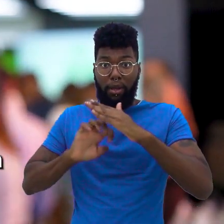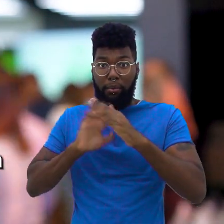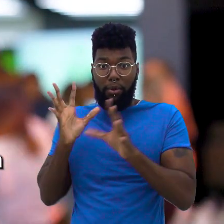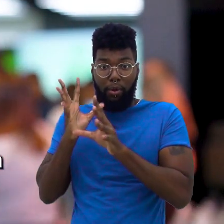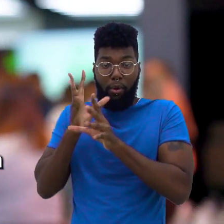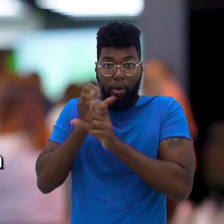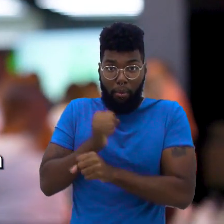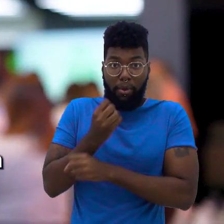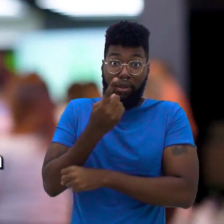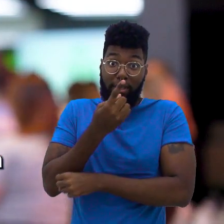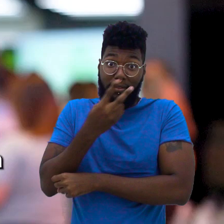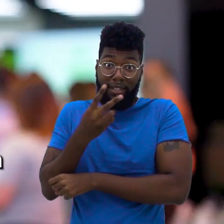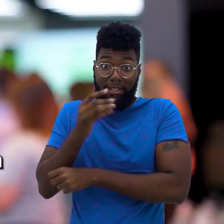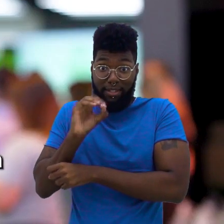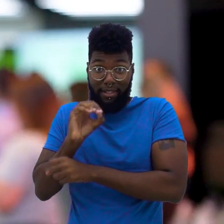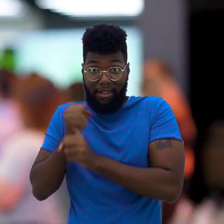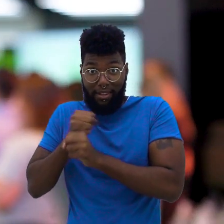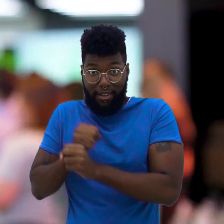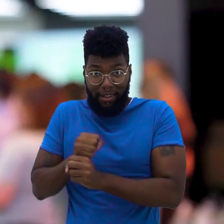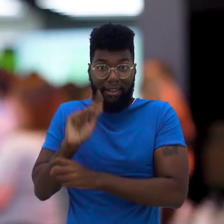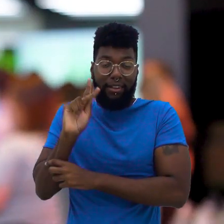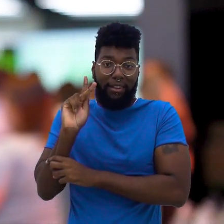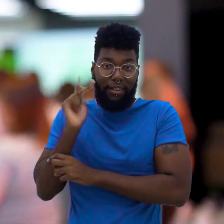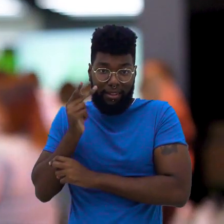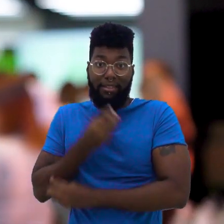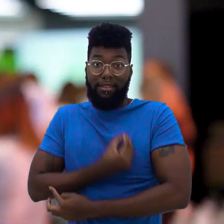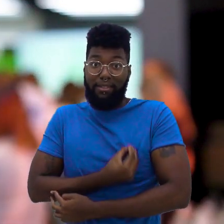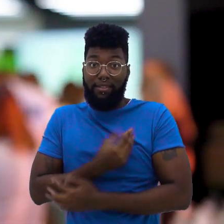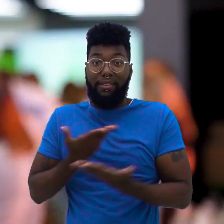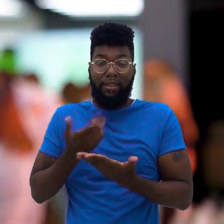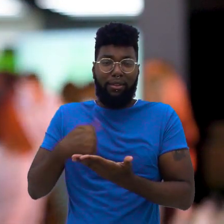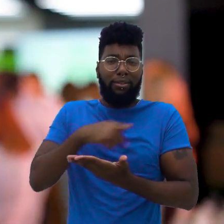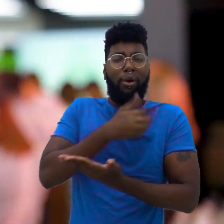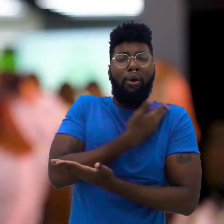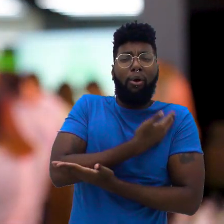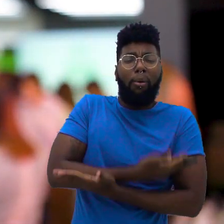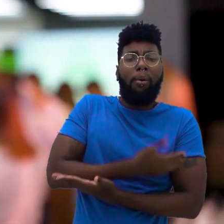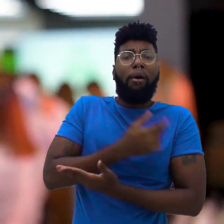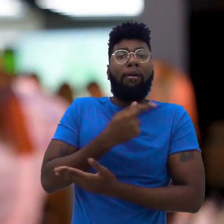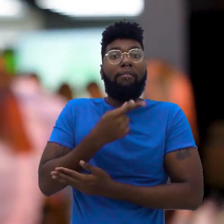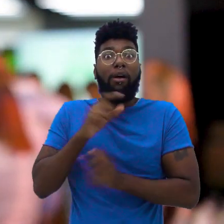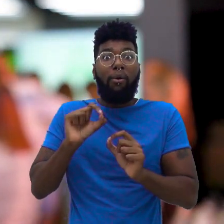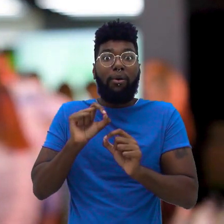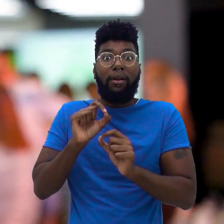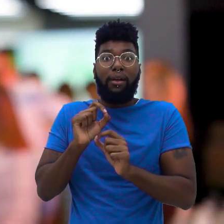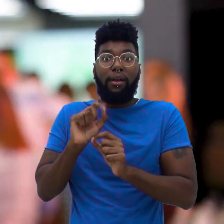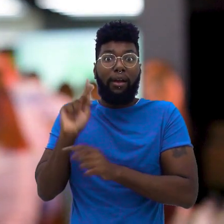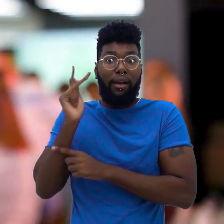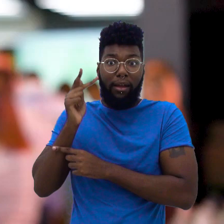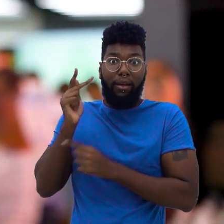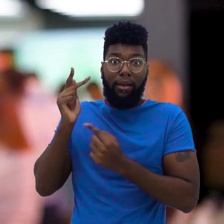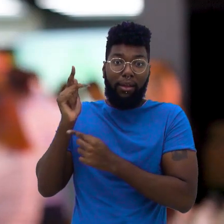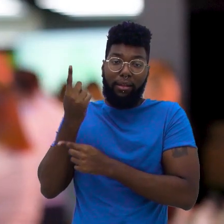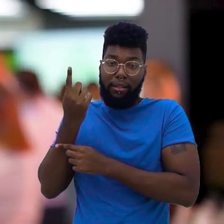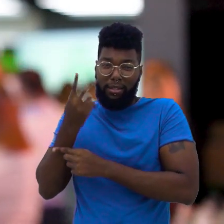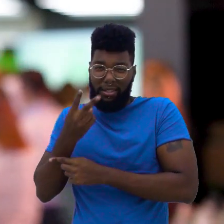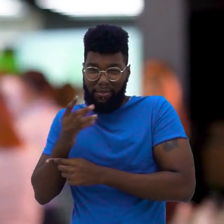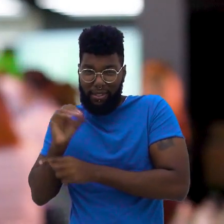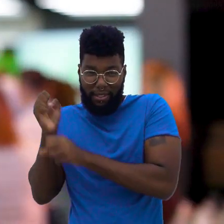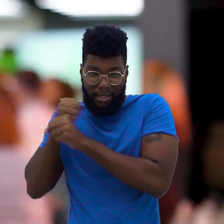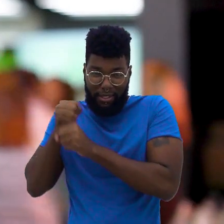120 anos de história. E a gente costuma dizer que essa história de 120 anos, ela não é